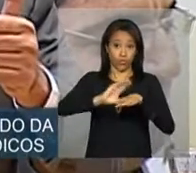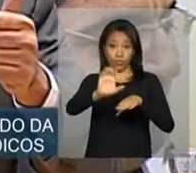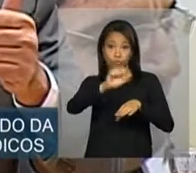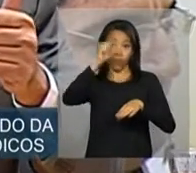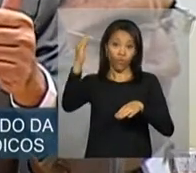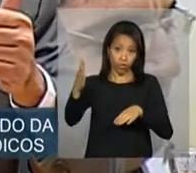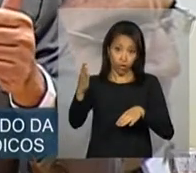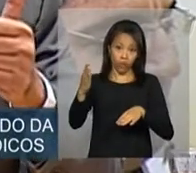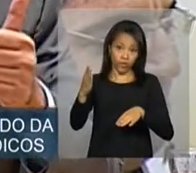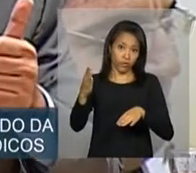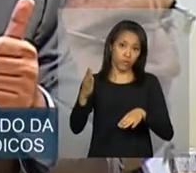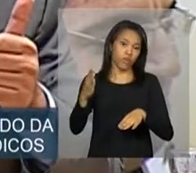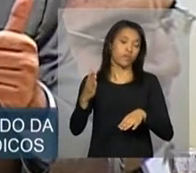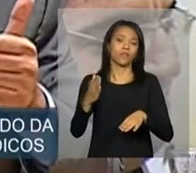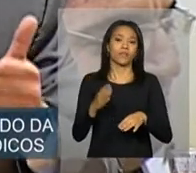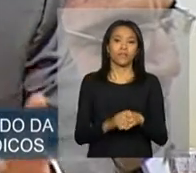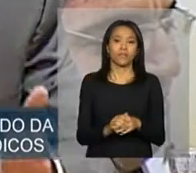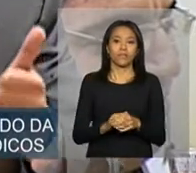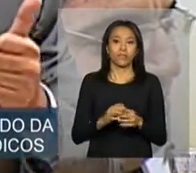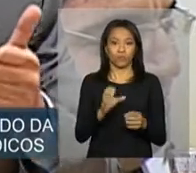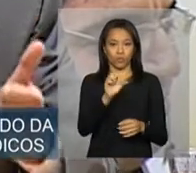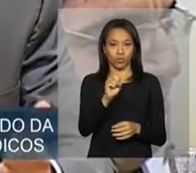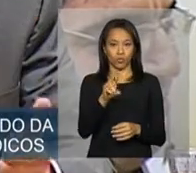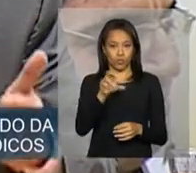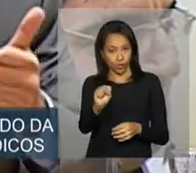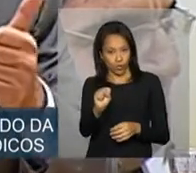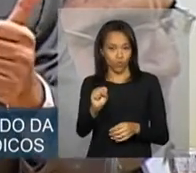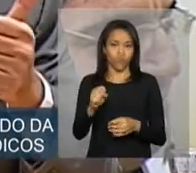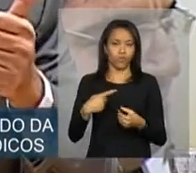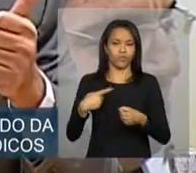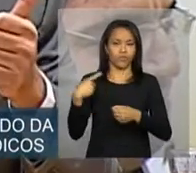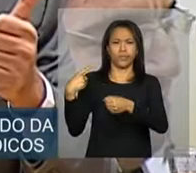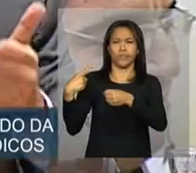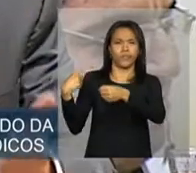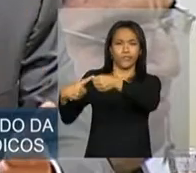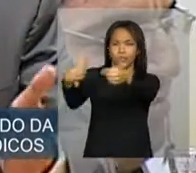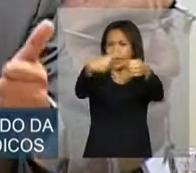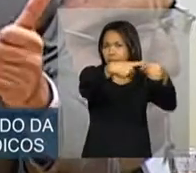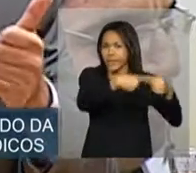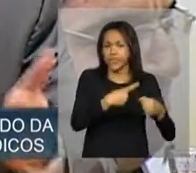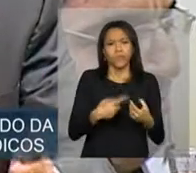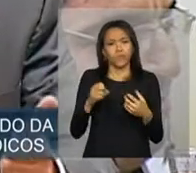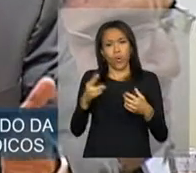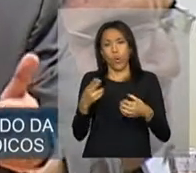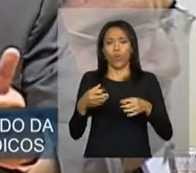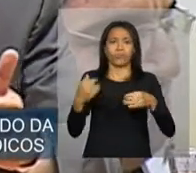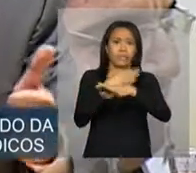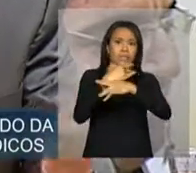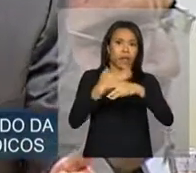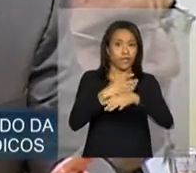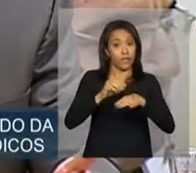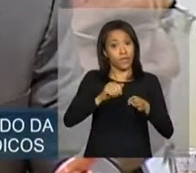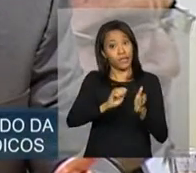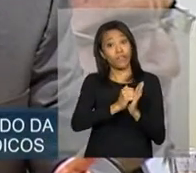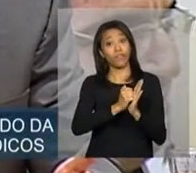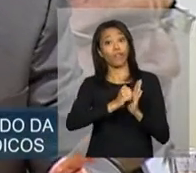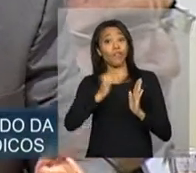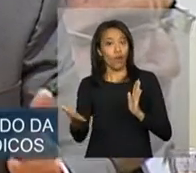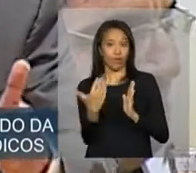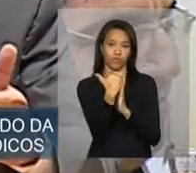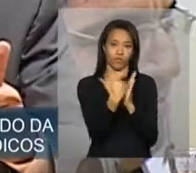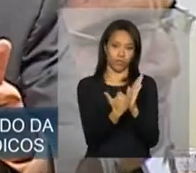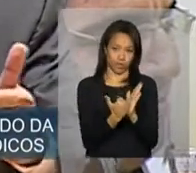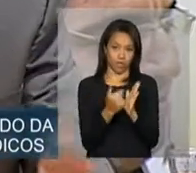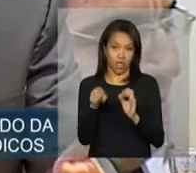né fora da Dedicação exclusiva ao SUS na periferia das cidades nos municípios do interior e nesse programa está excluído do programa